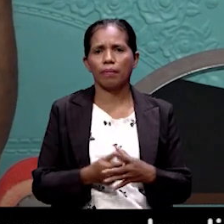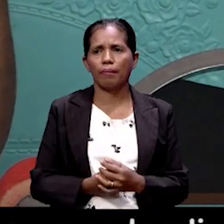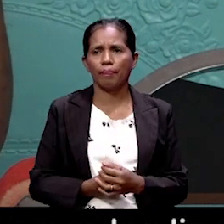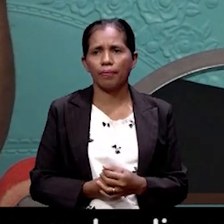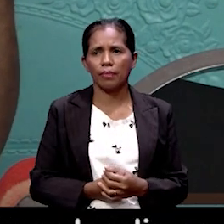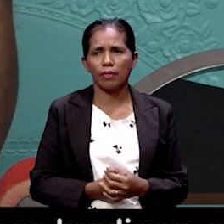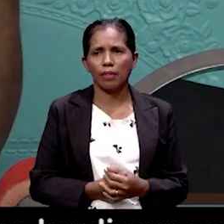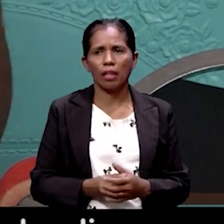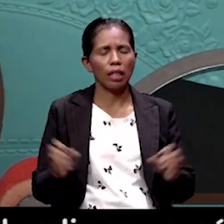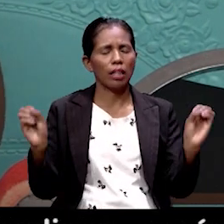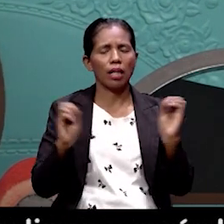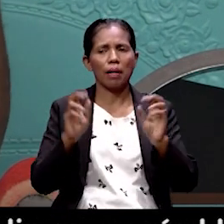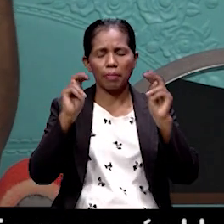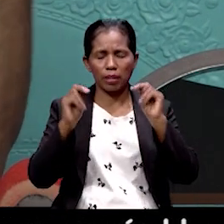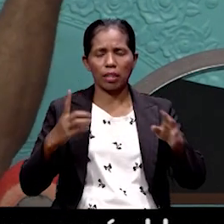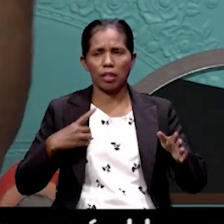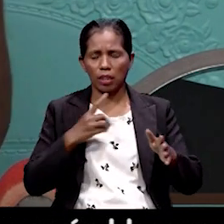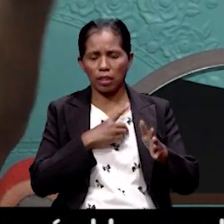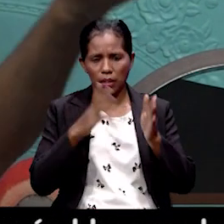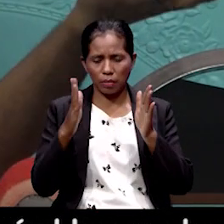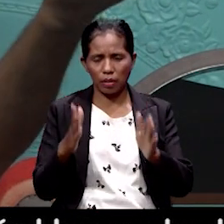O presidente e o deputado foram feitos.